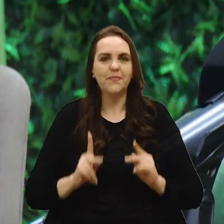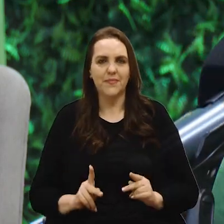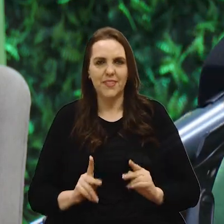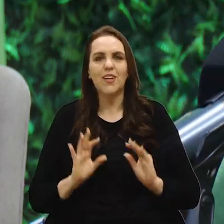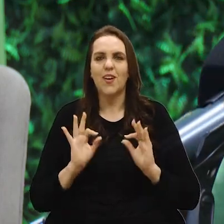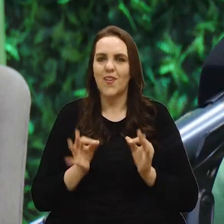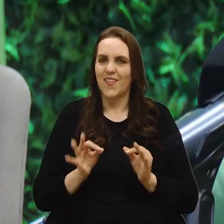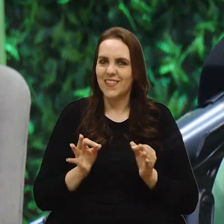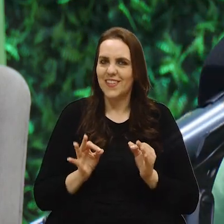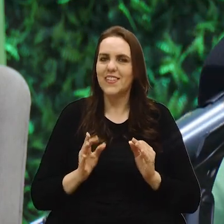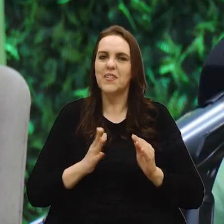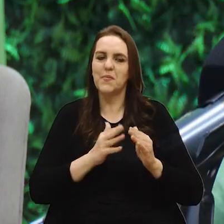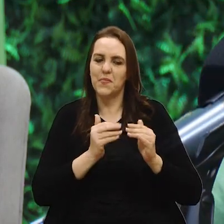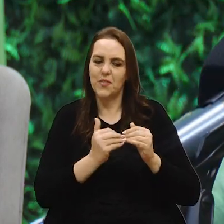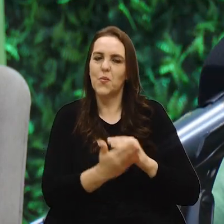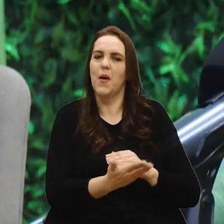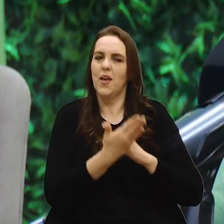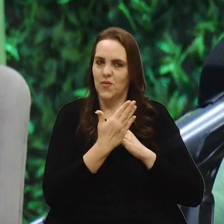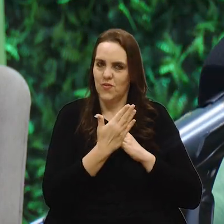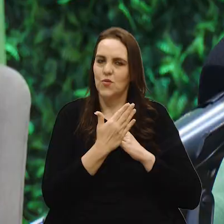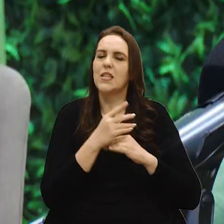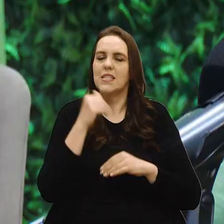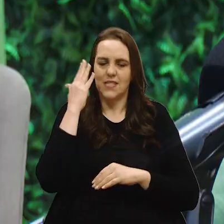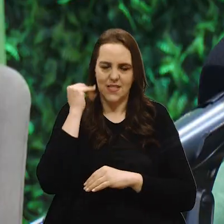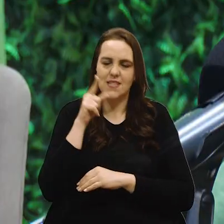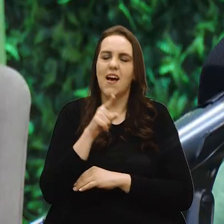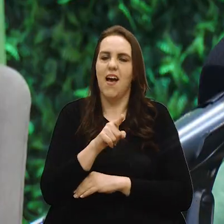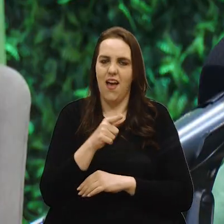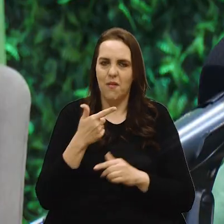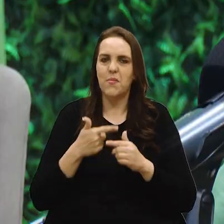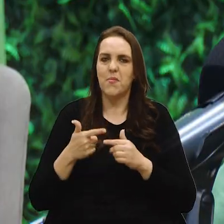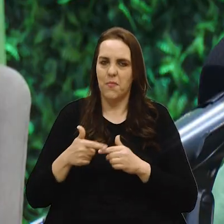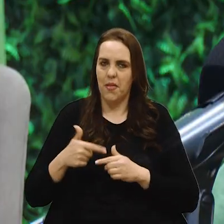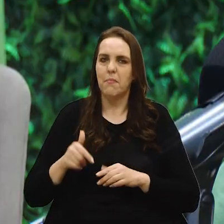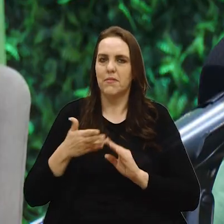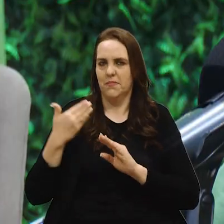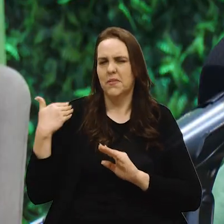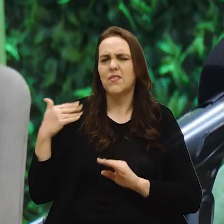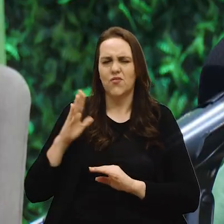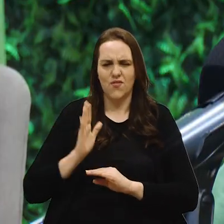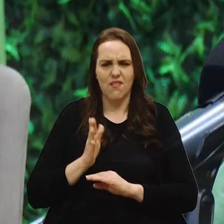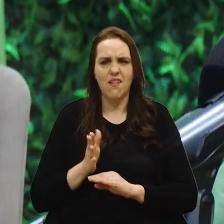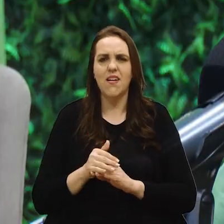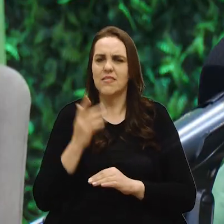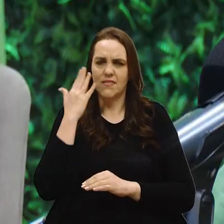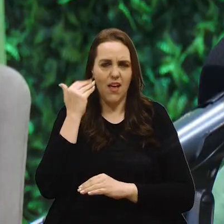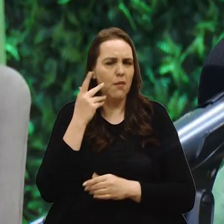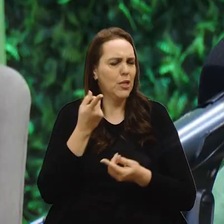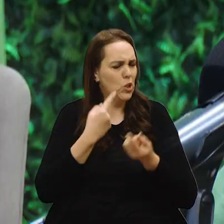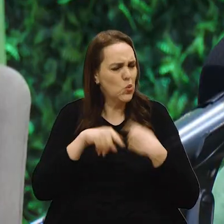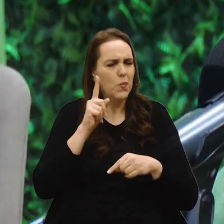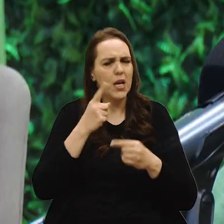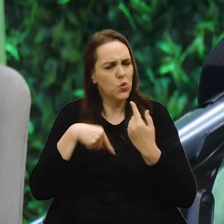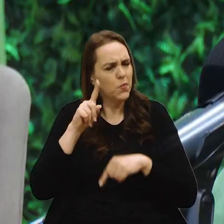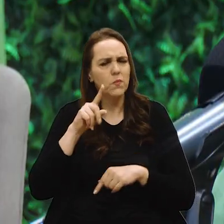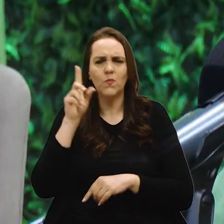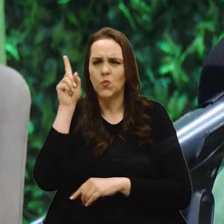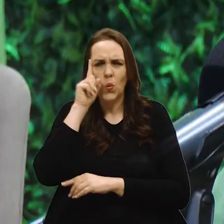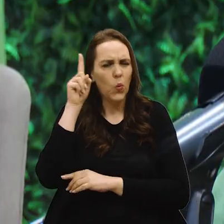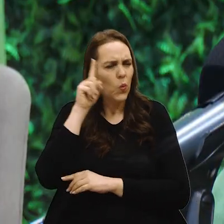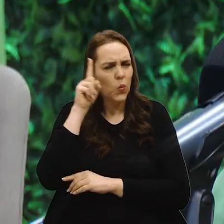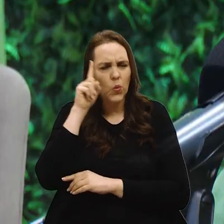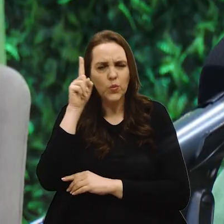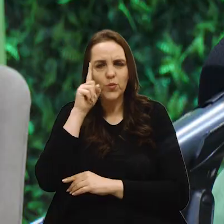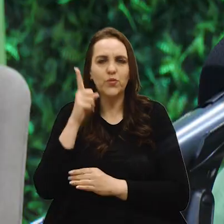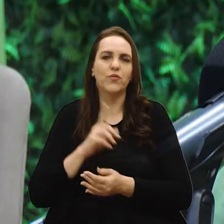que eu certamente, se eu pedir ajuda, eles sabem do problema. É uma superação todos os